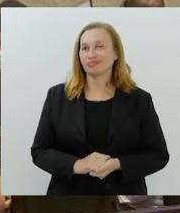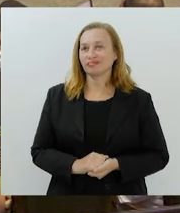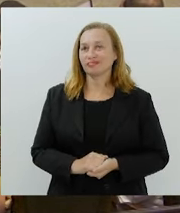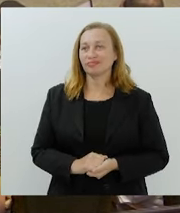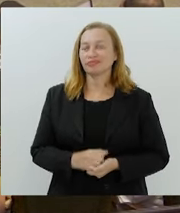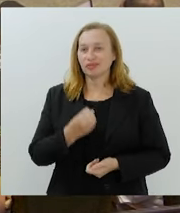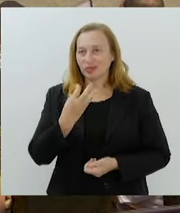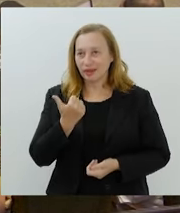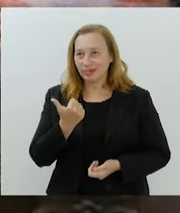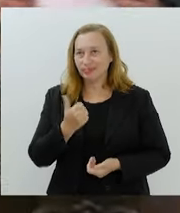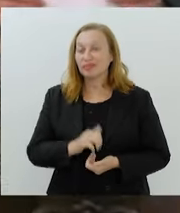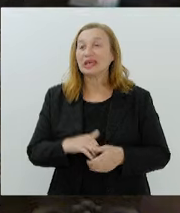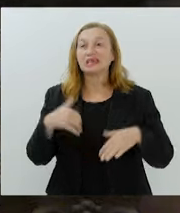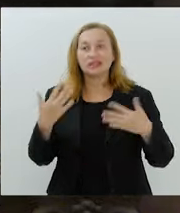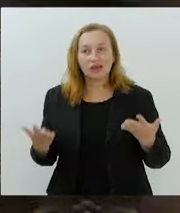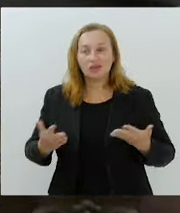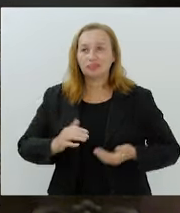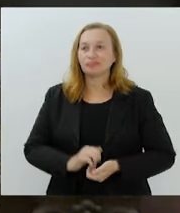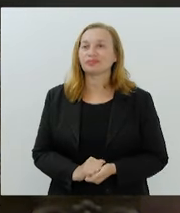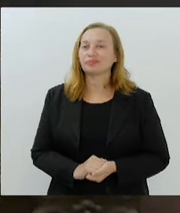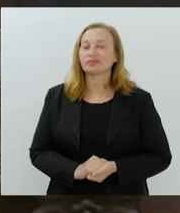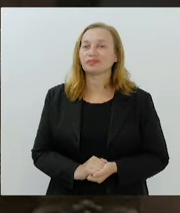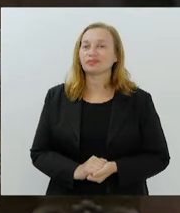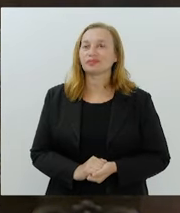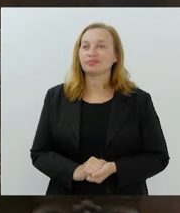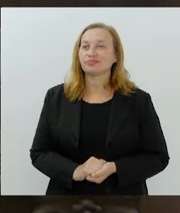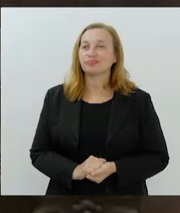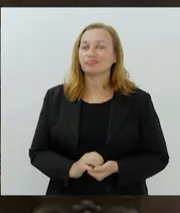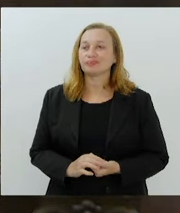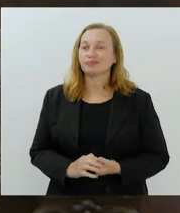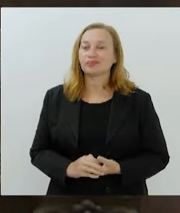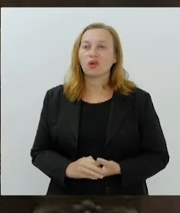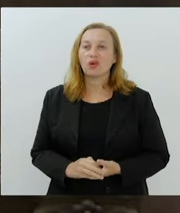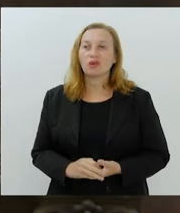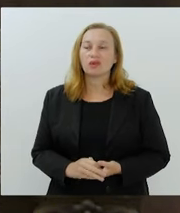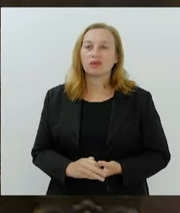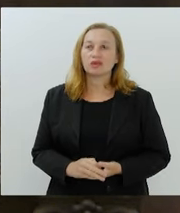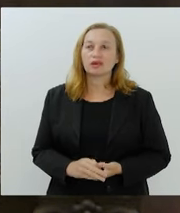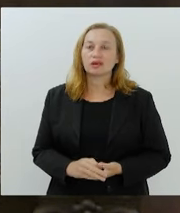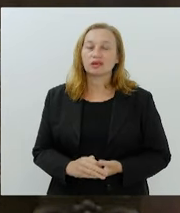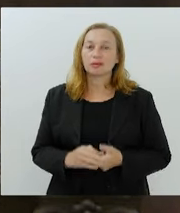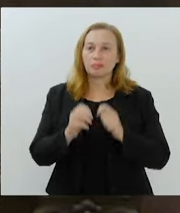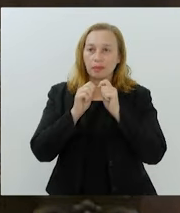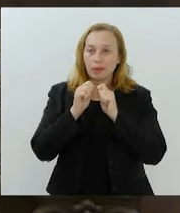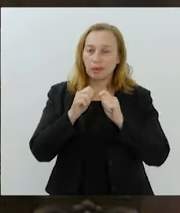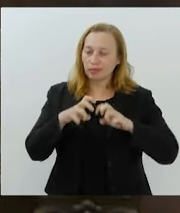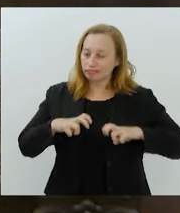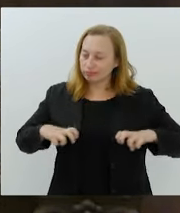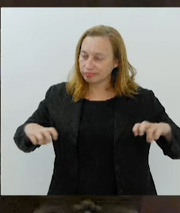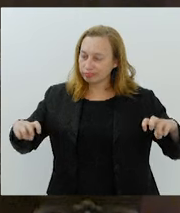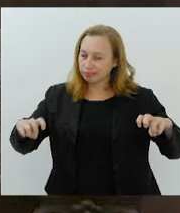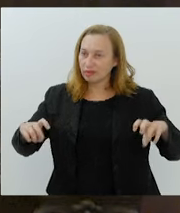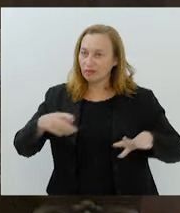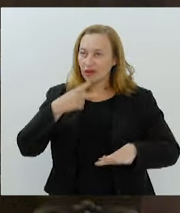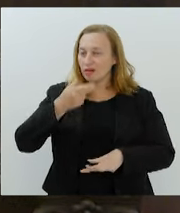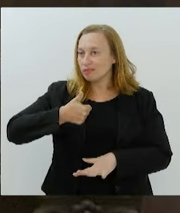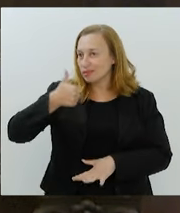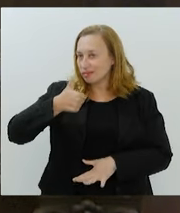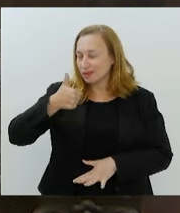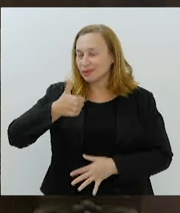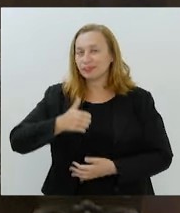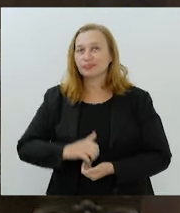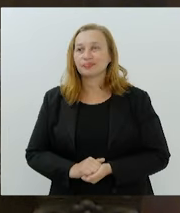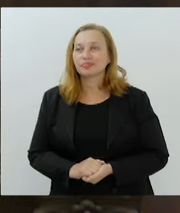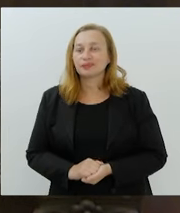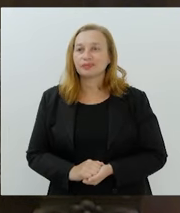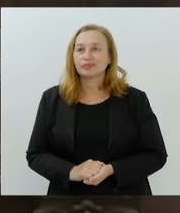bem. Então, vamos ouvir os componentes da mesa. Então, em primeiro lugar,